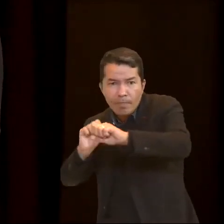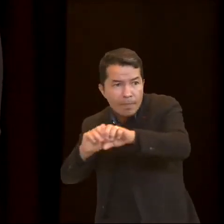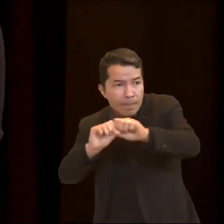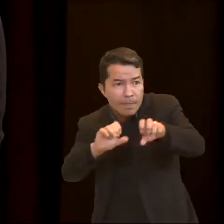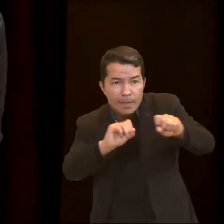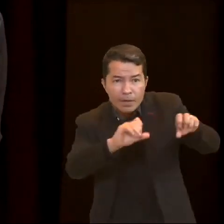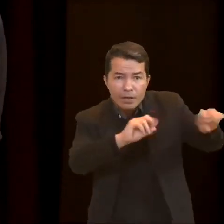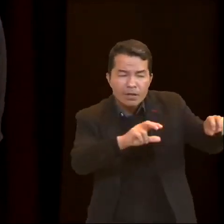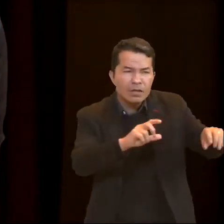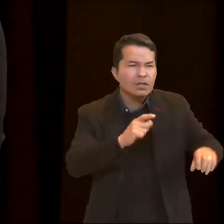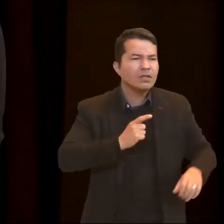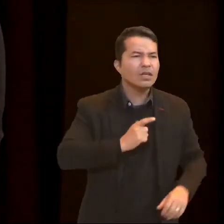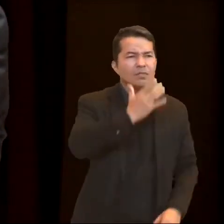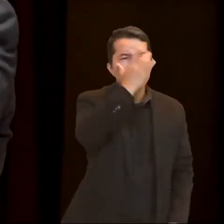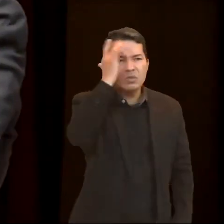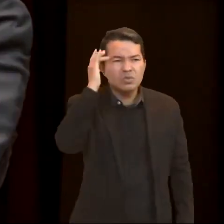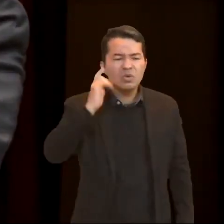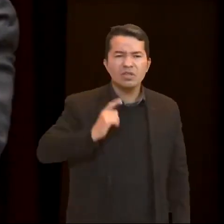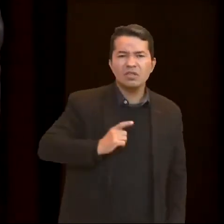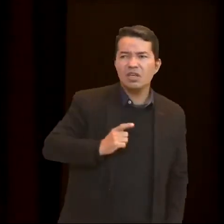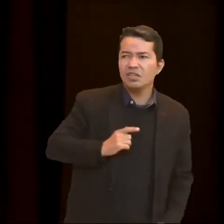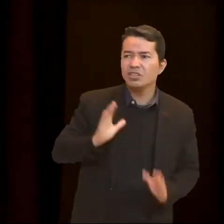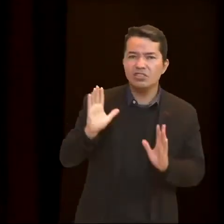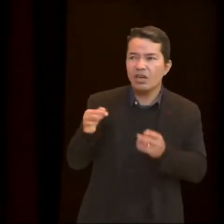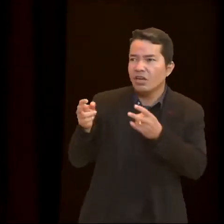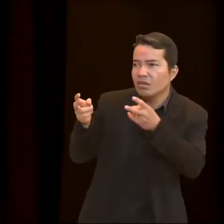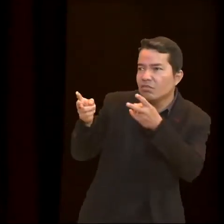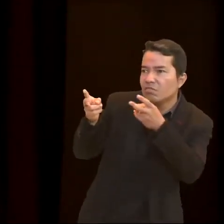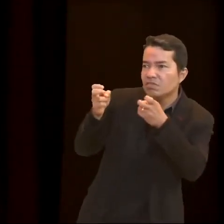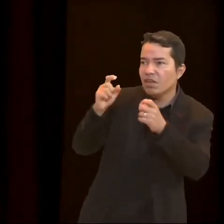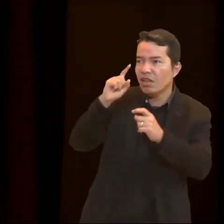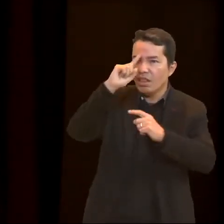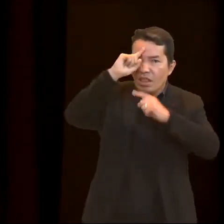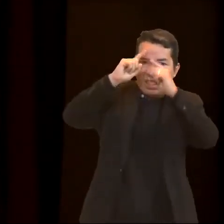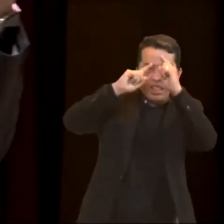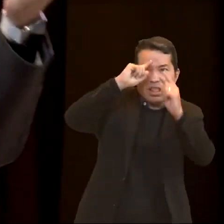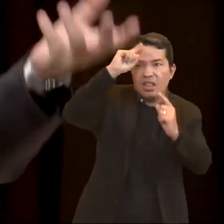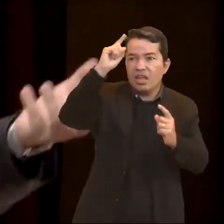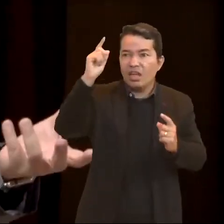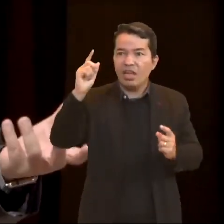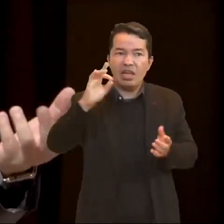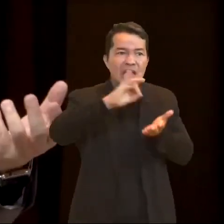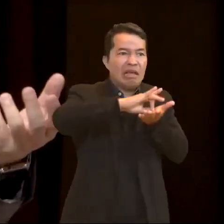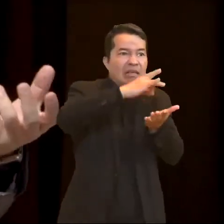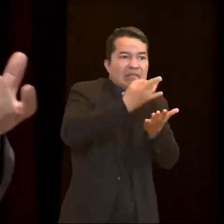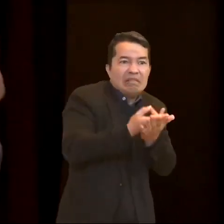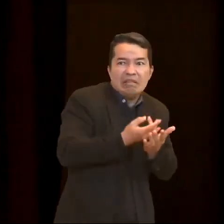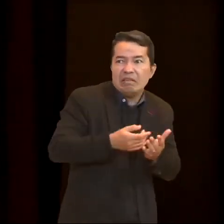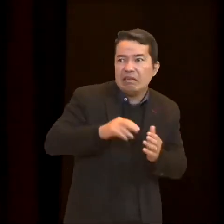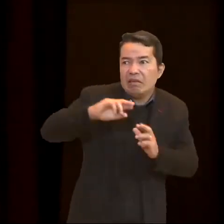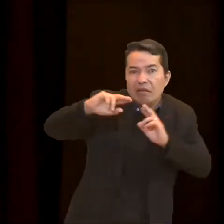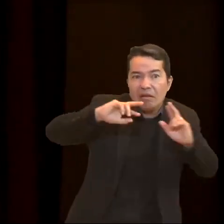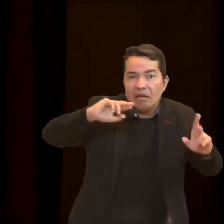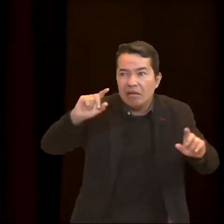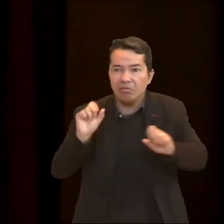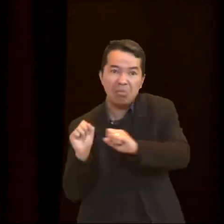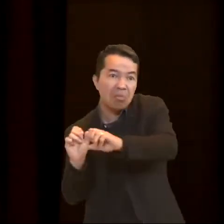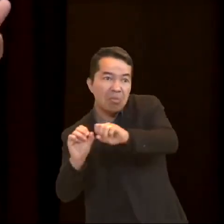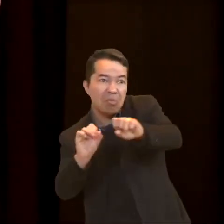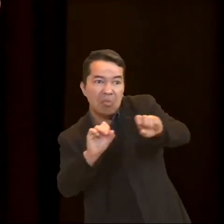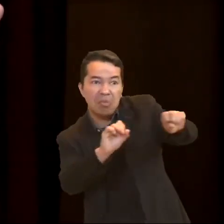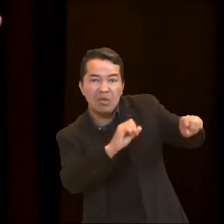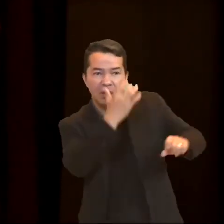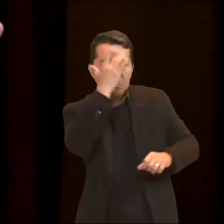invadida por conceitos, por heresias, por pensamentos da época, que estavam fazendo as